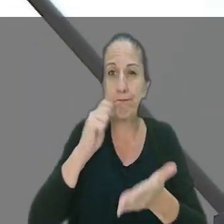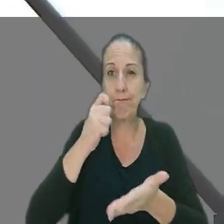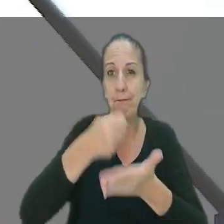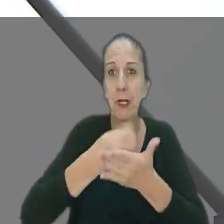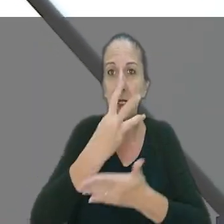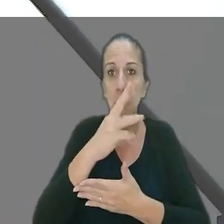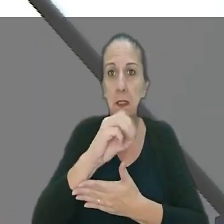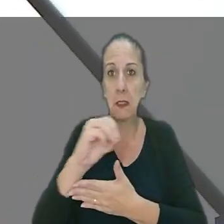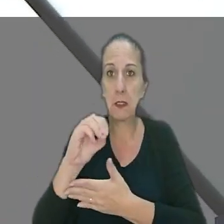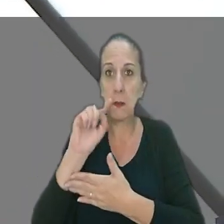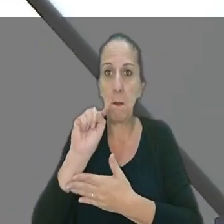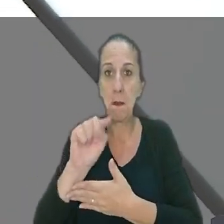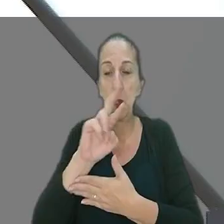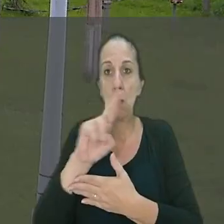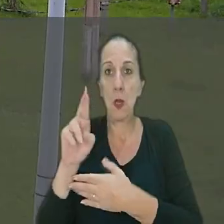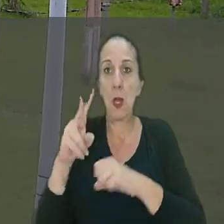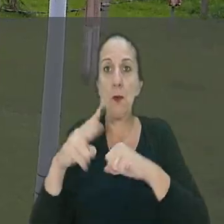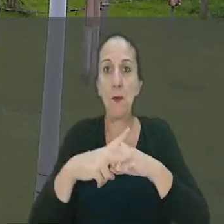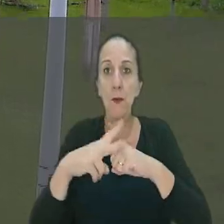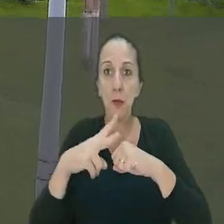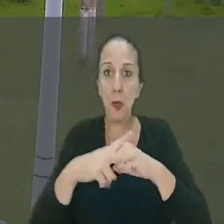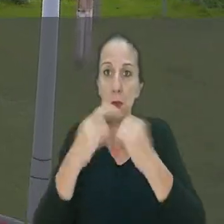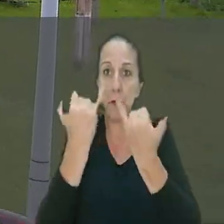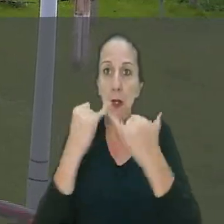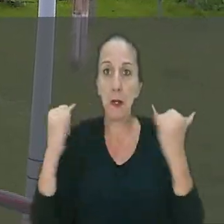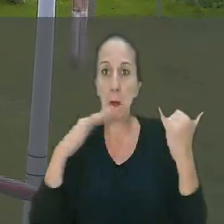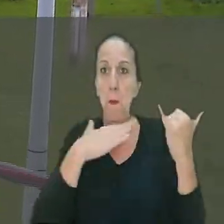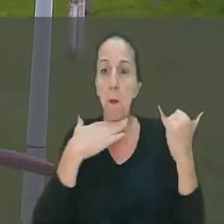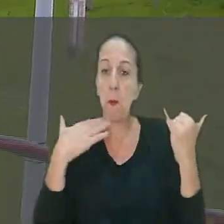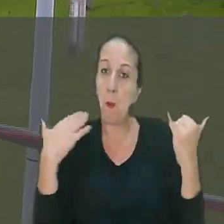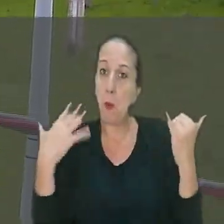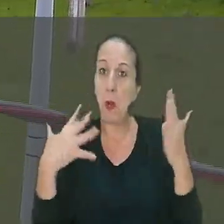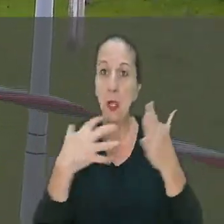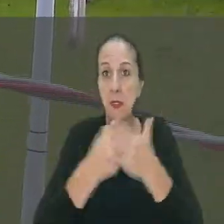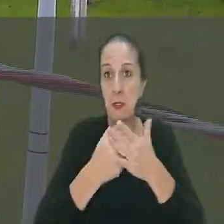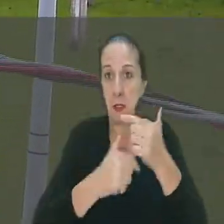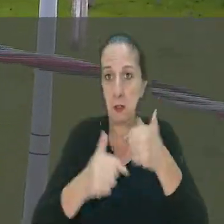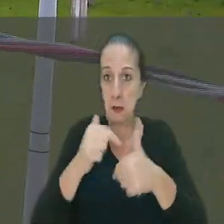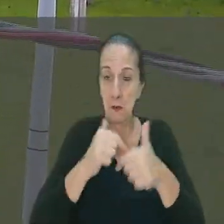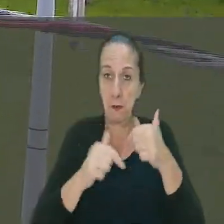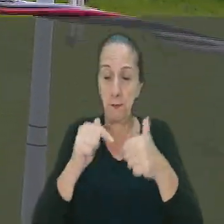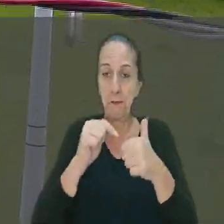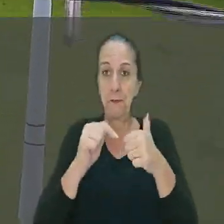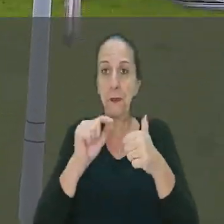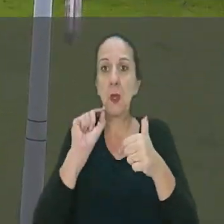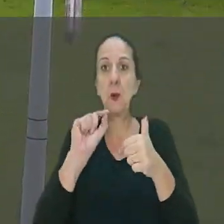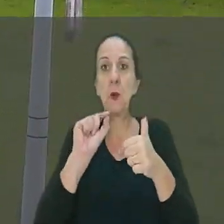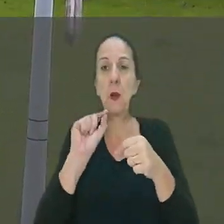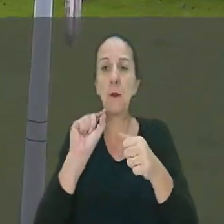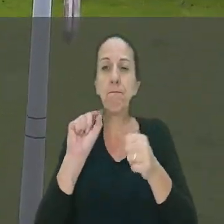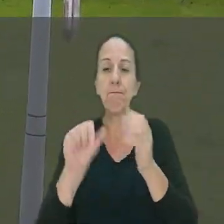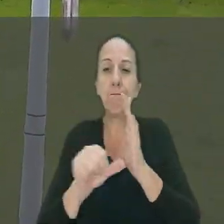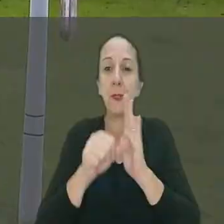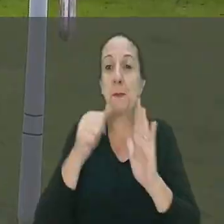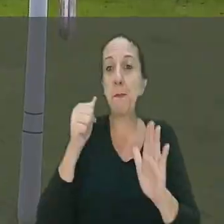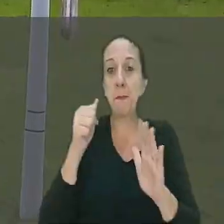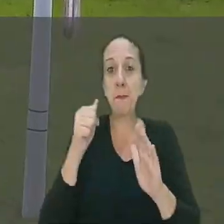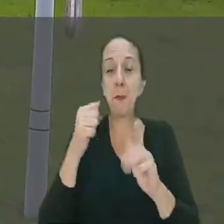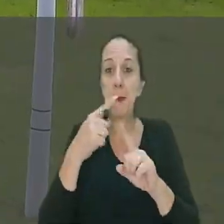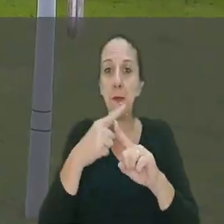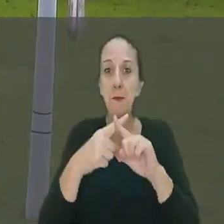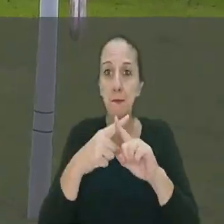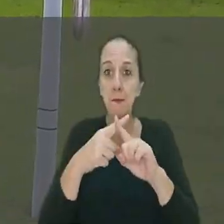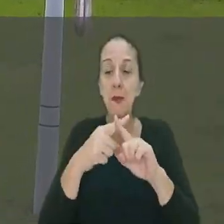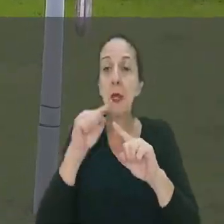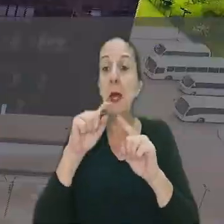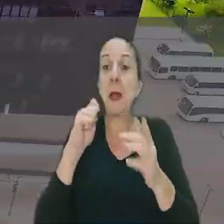sido condenada a pagar R$300 mil à viúva de um eletricista morto num acidente de trabalho. Ao interpor o primeiro recurso